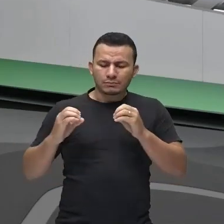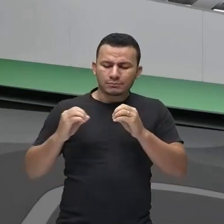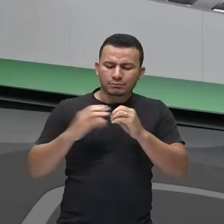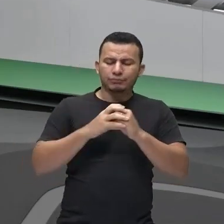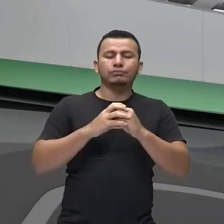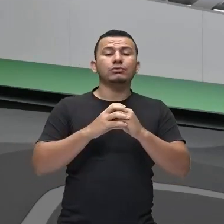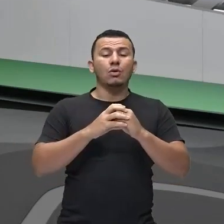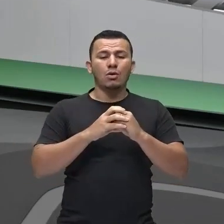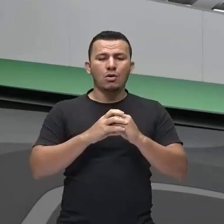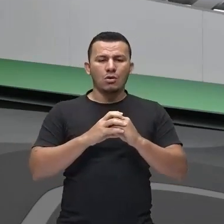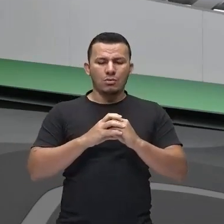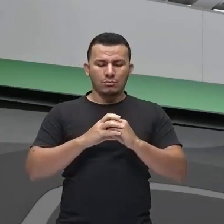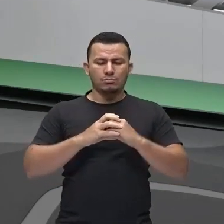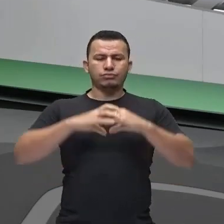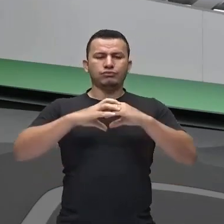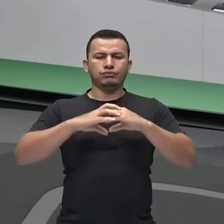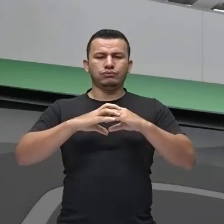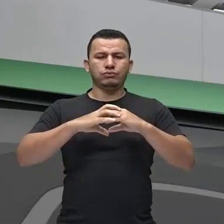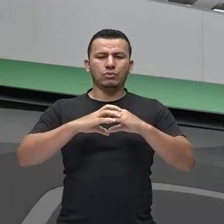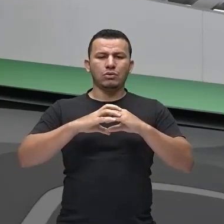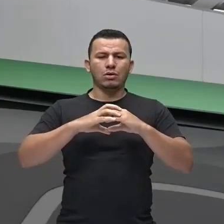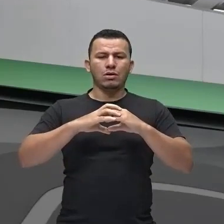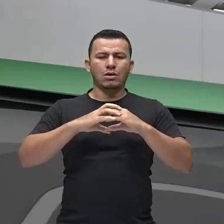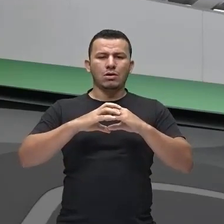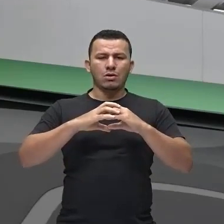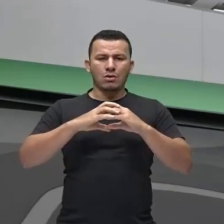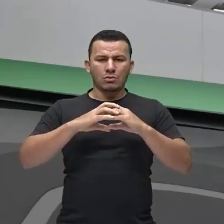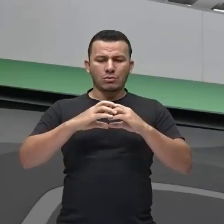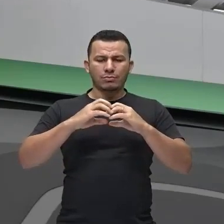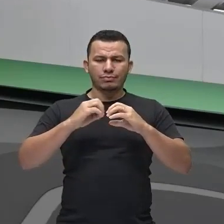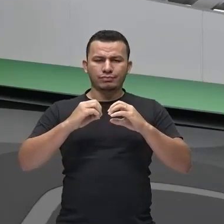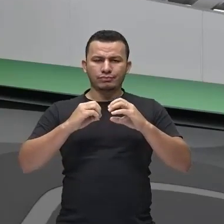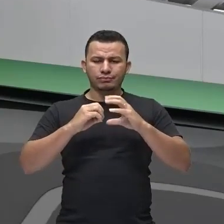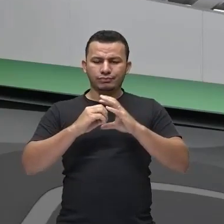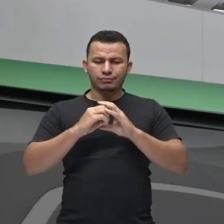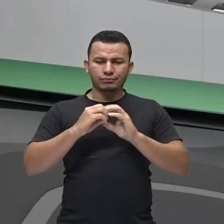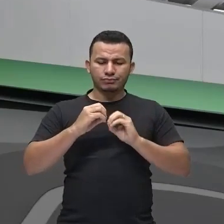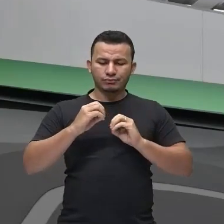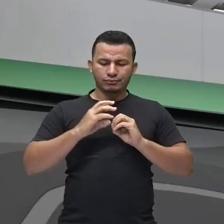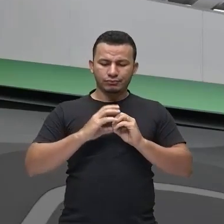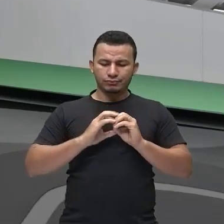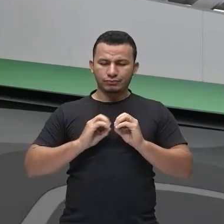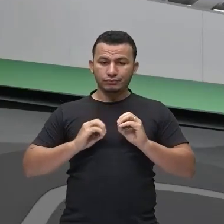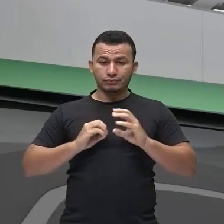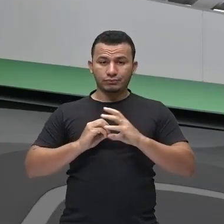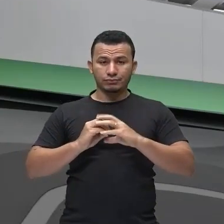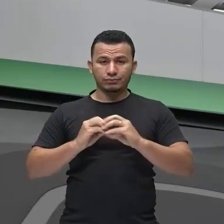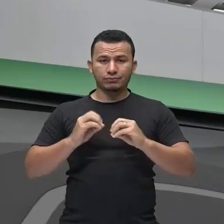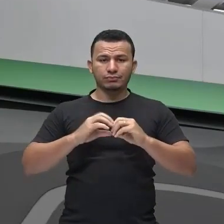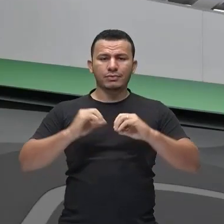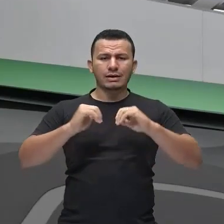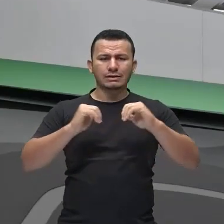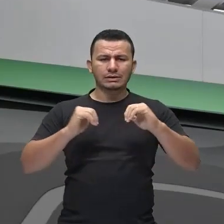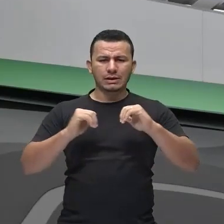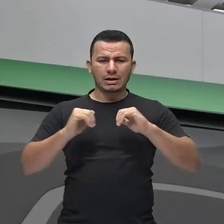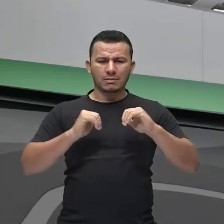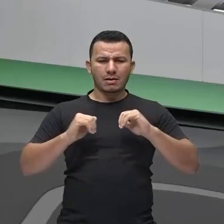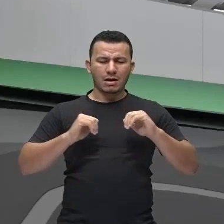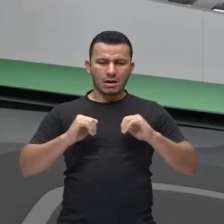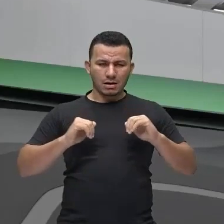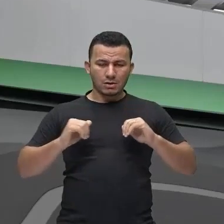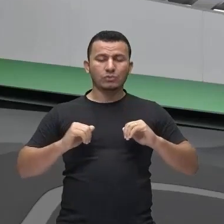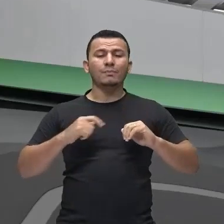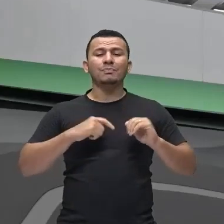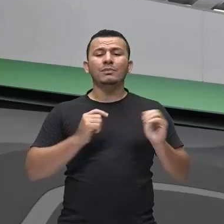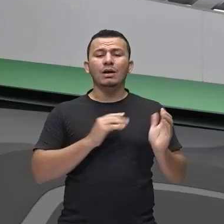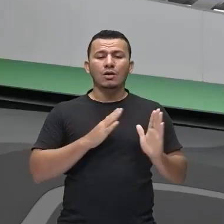aqui o zigoto, uma única célula, vai se multiplicando, vai se dividindo através de um